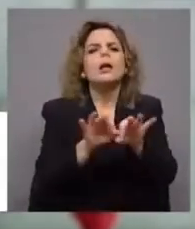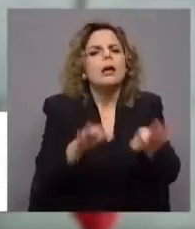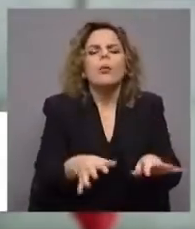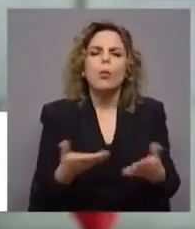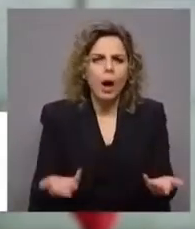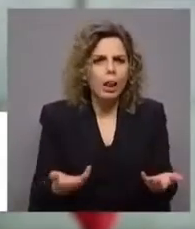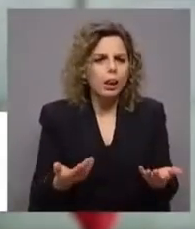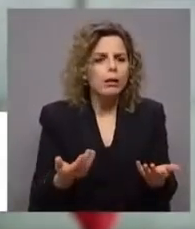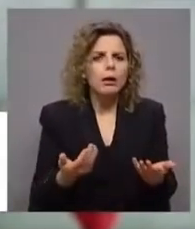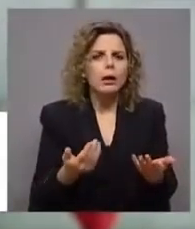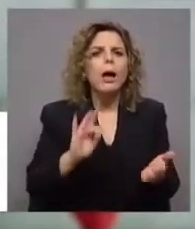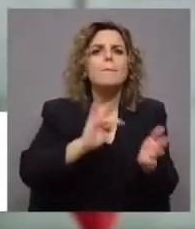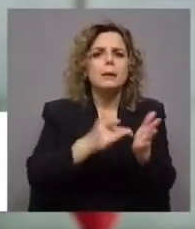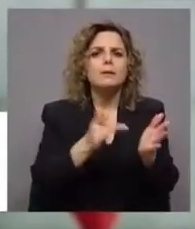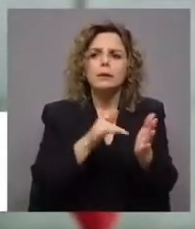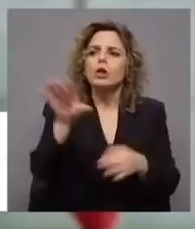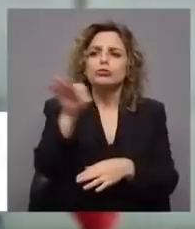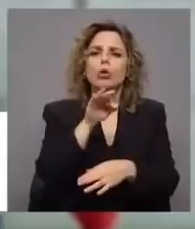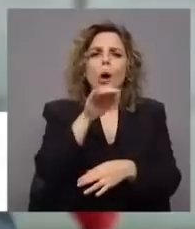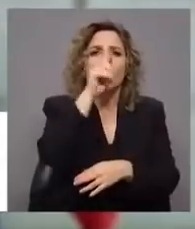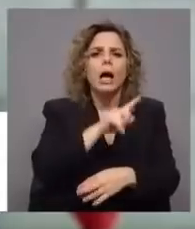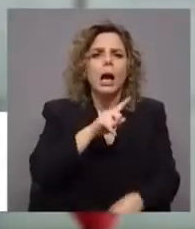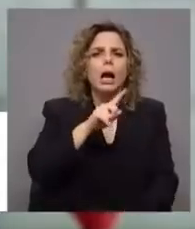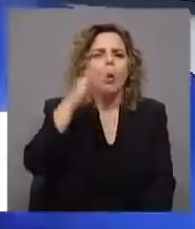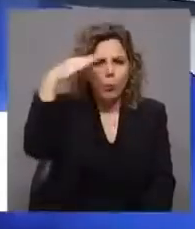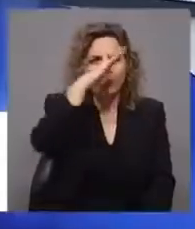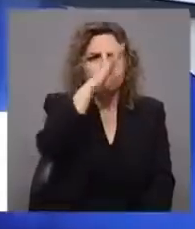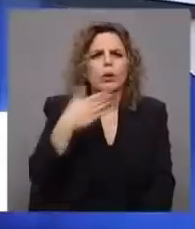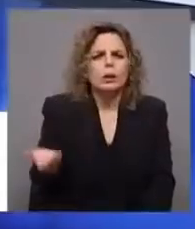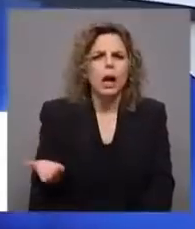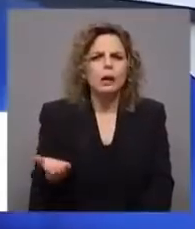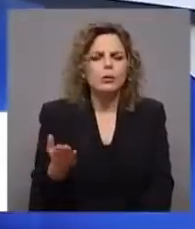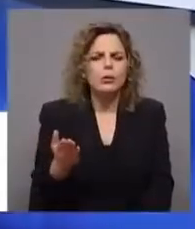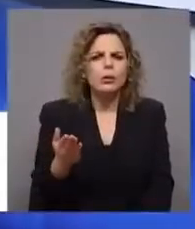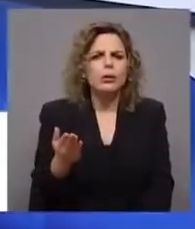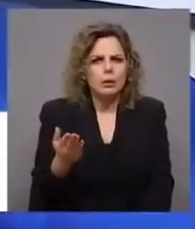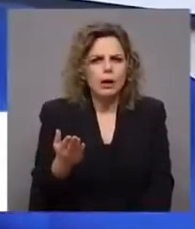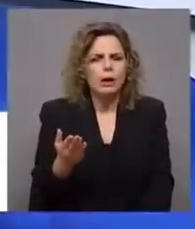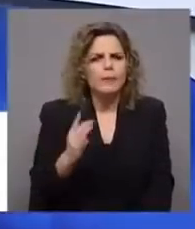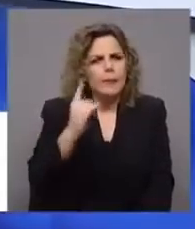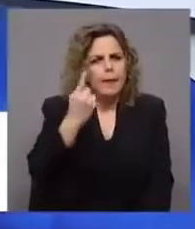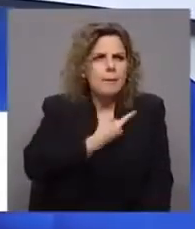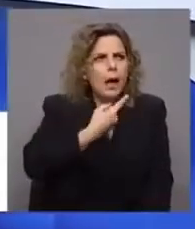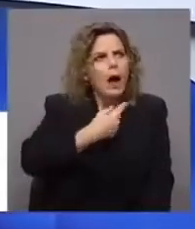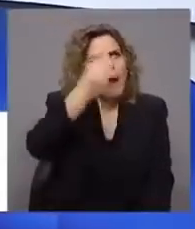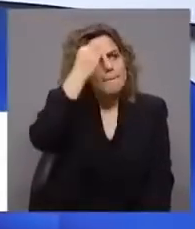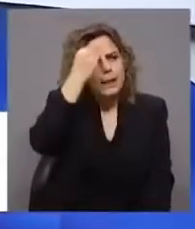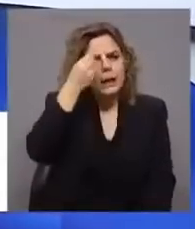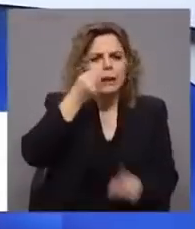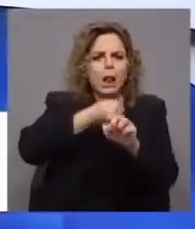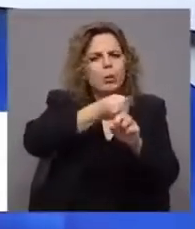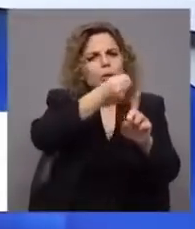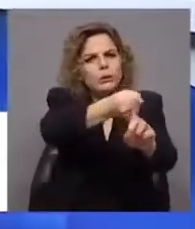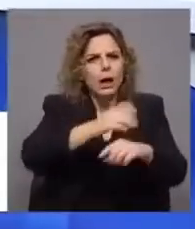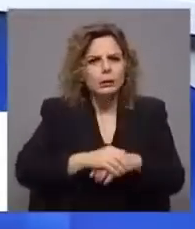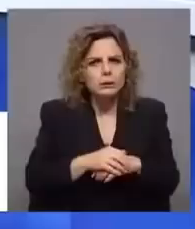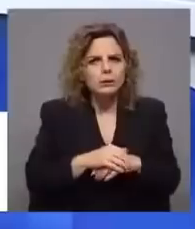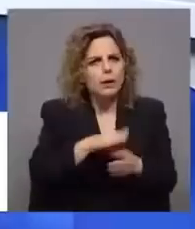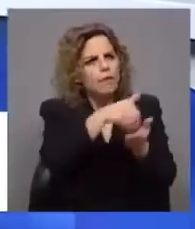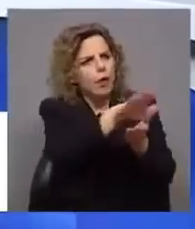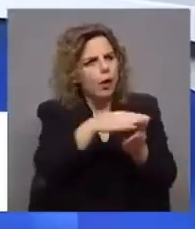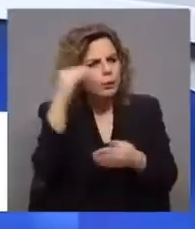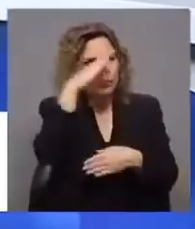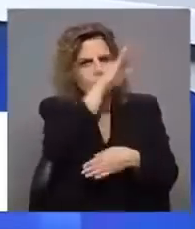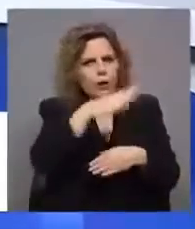povo elegeu o Bolsonaro. Ora, nós temos que aprender e lutar para que a gente, daqui a 2 anos, tire o Bolsonaro.